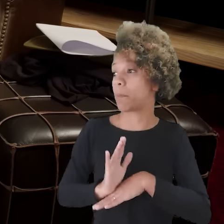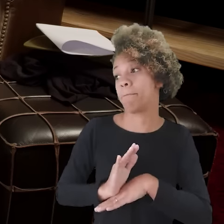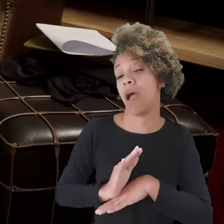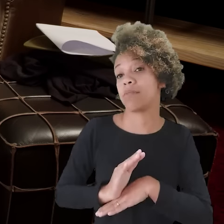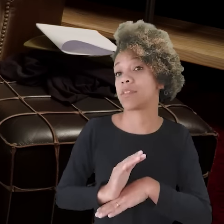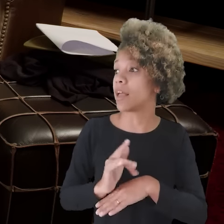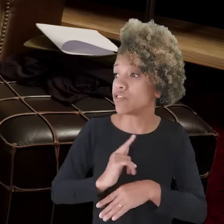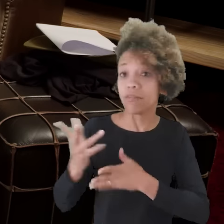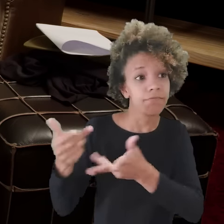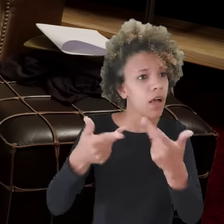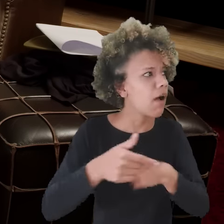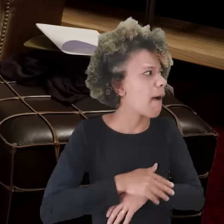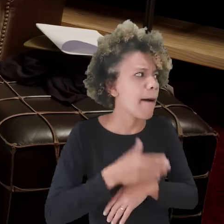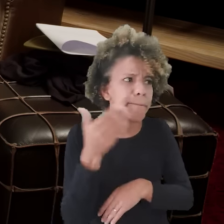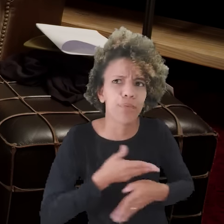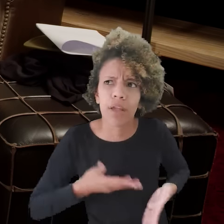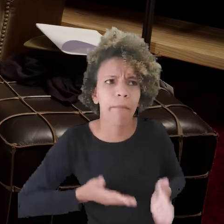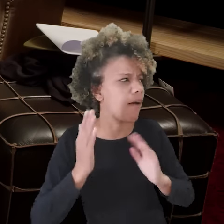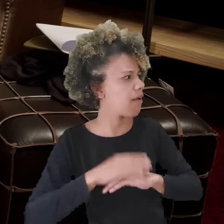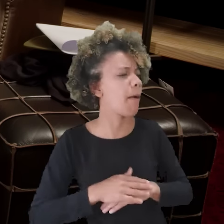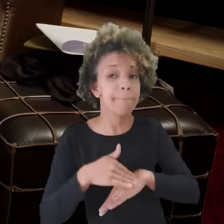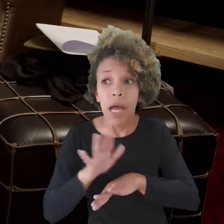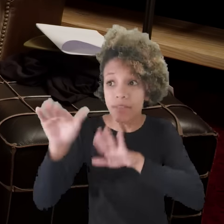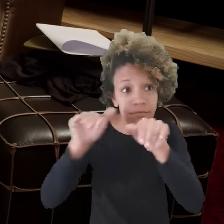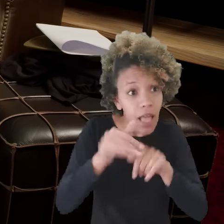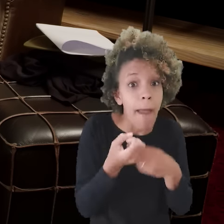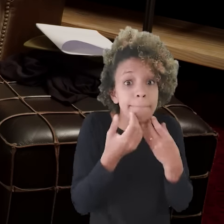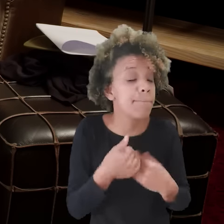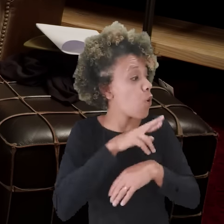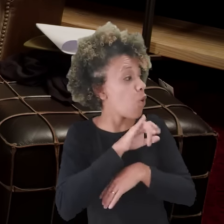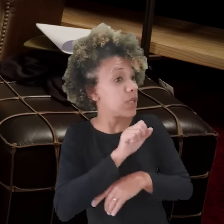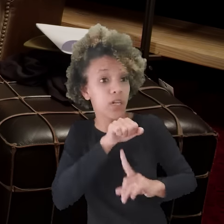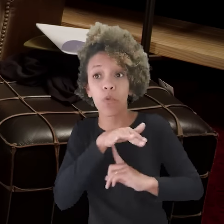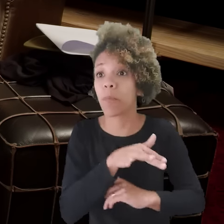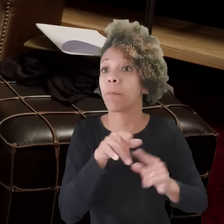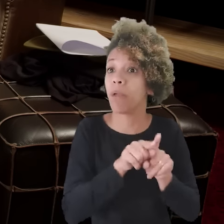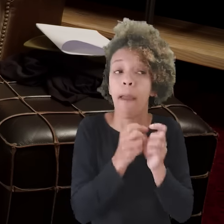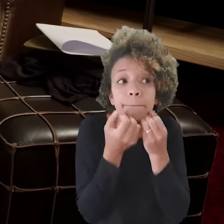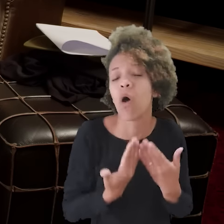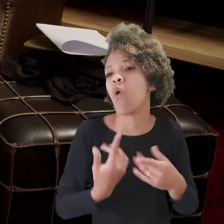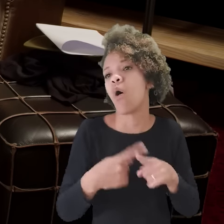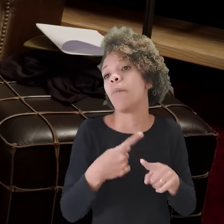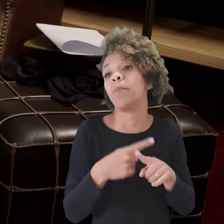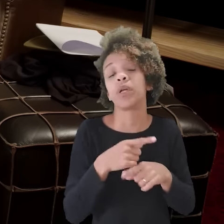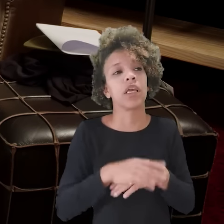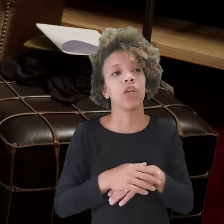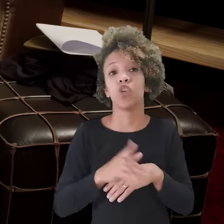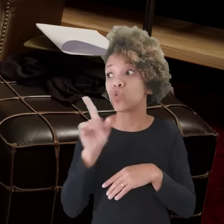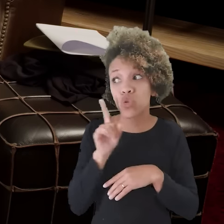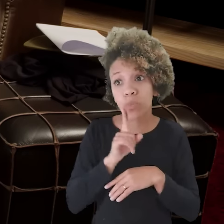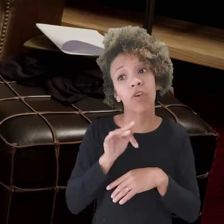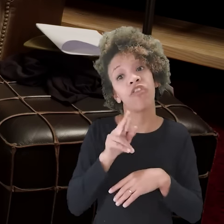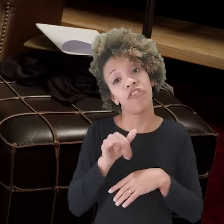quanto mais um comédia não existe nada consegue atrair público mas ele vai trazer é muito bom pra mim o Rodrigo bombar é muito bom para mim o Rodrigo bombar